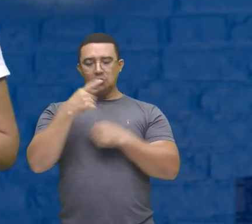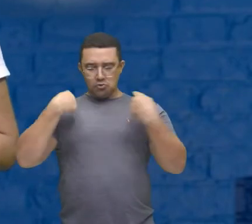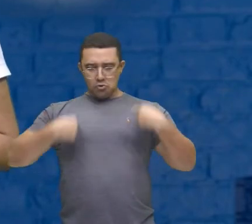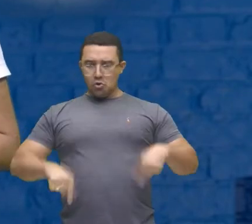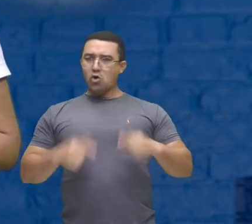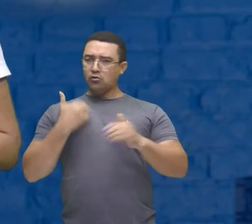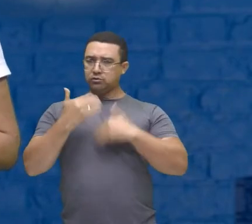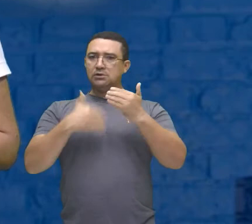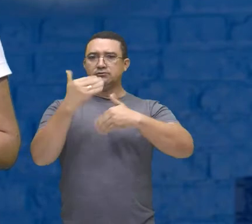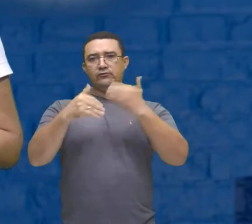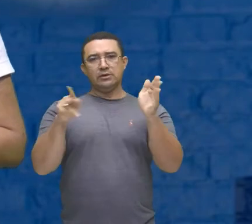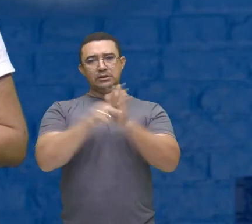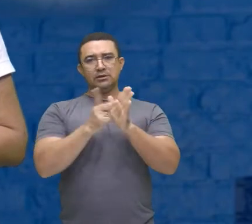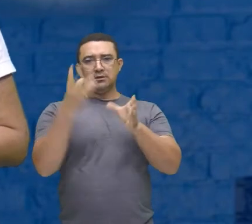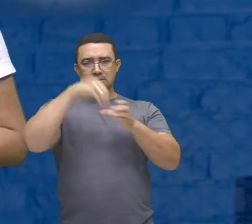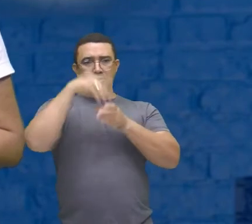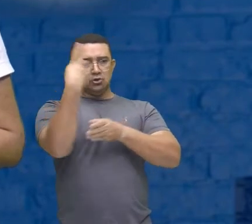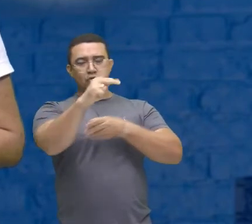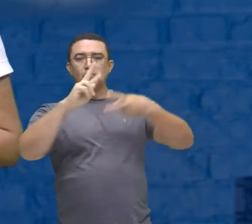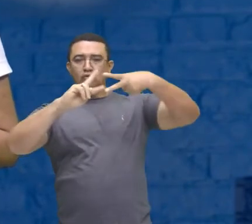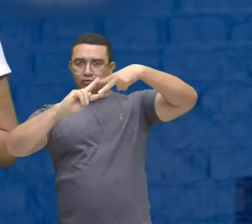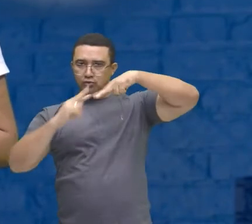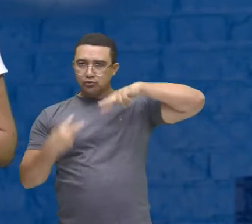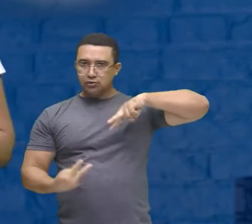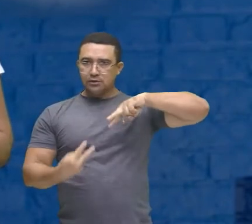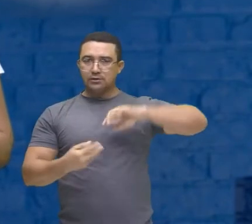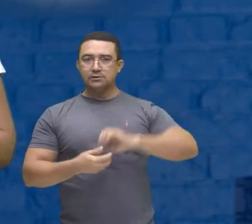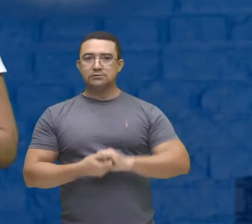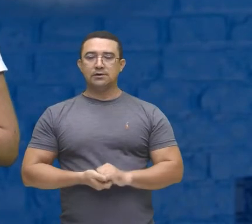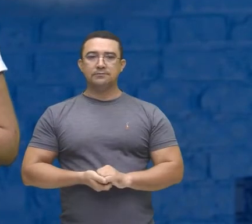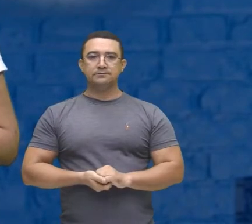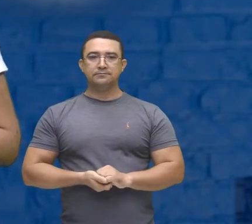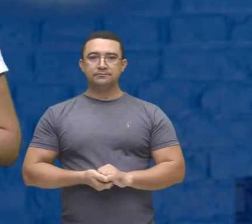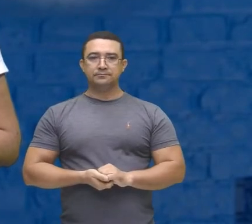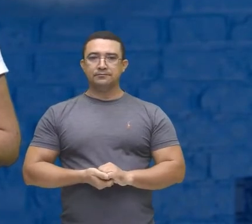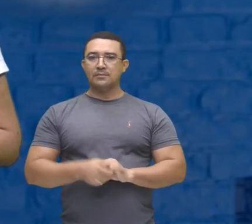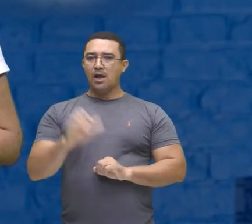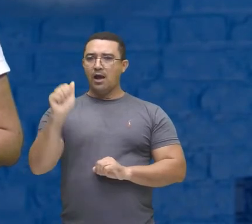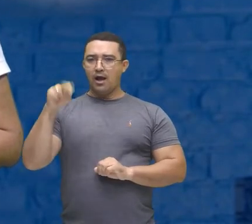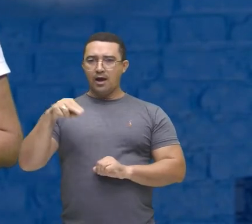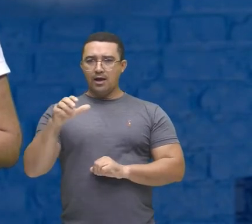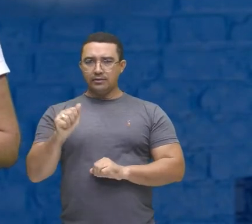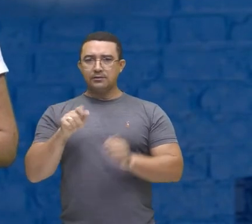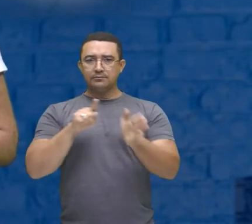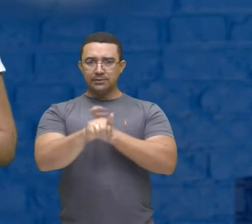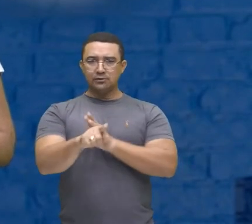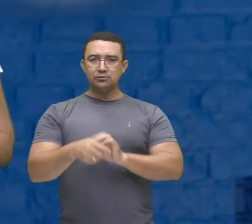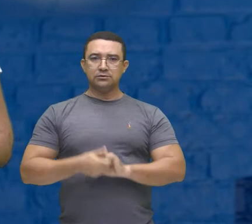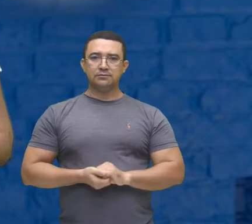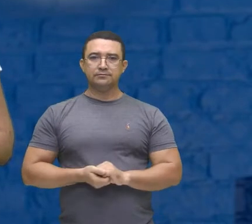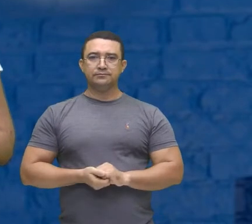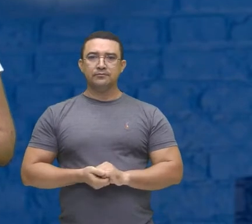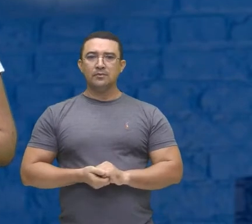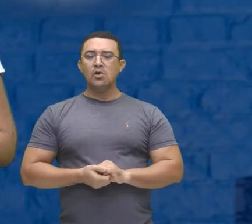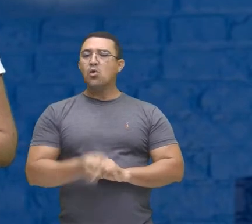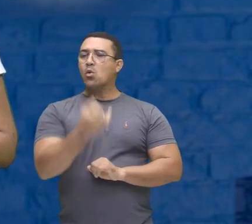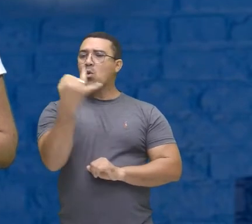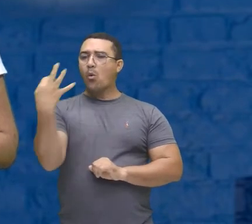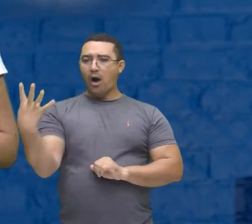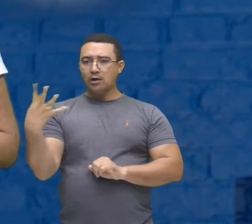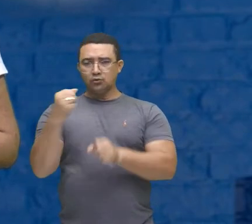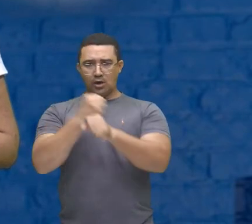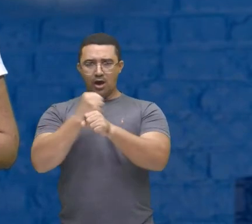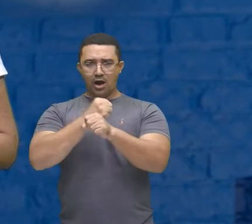sua genética aí. Temos mais perguntas, temos mais participação. A Ana Carolina. Ana Carolina está perguntando, com